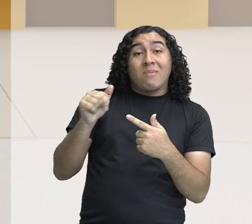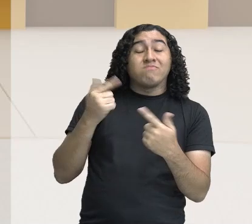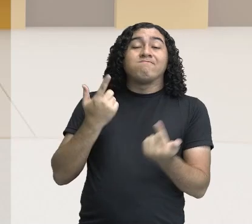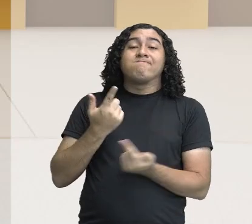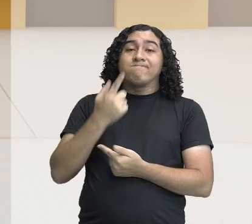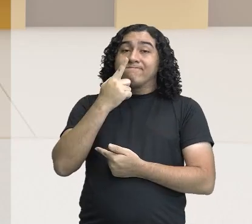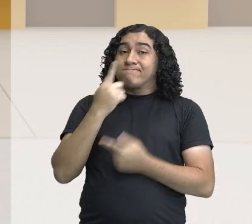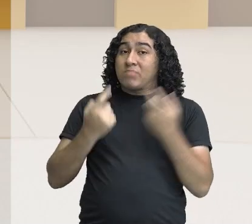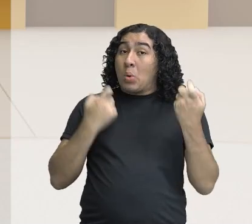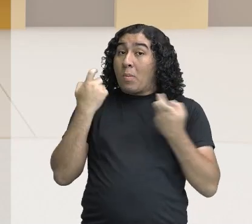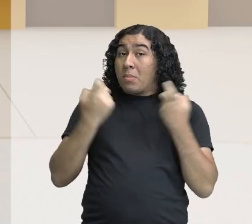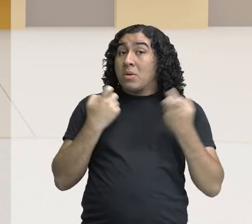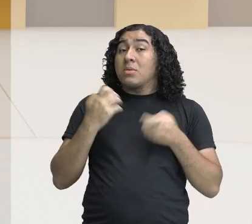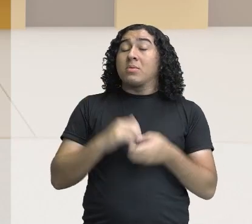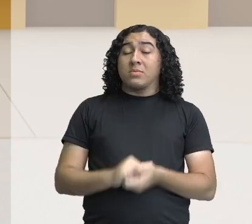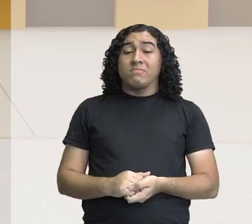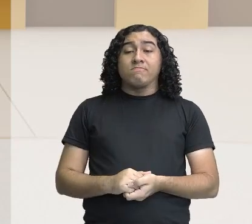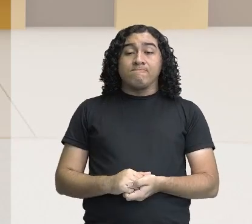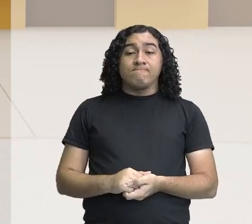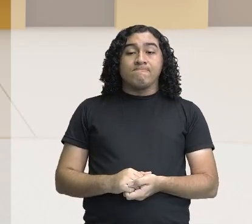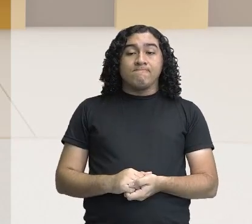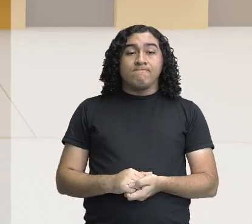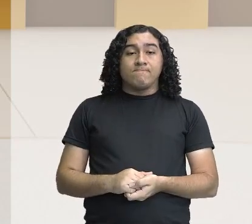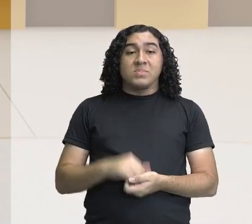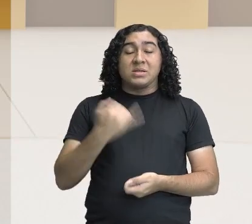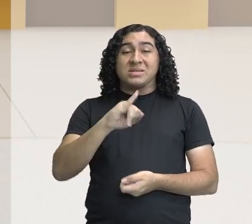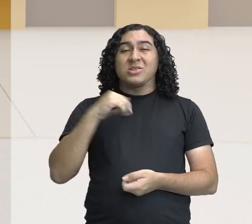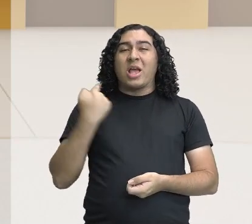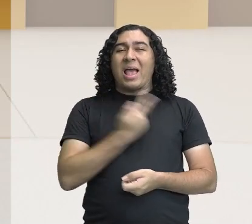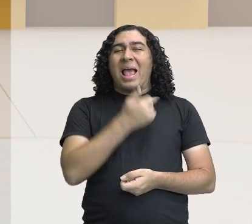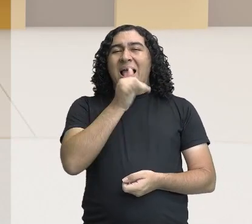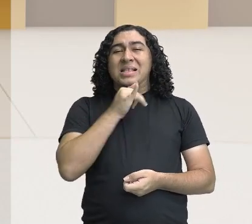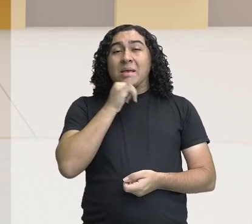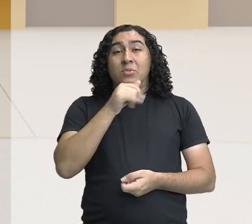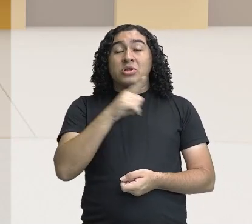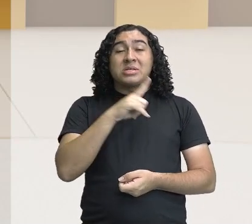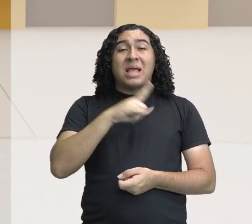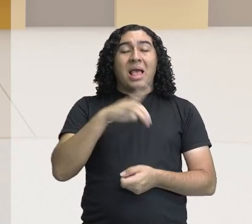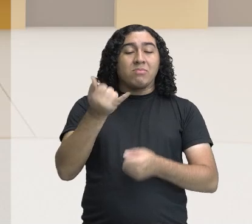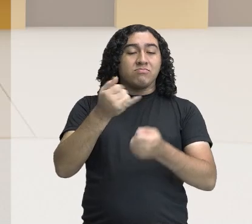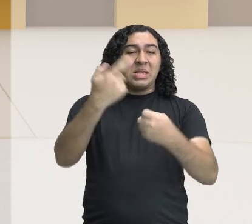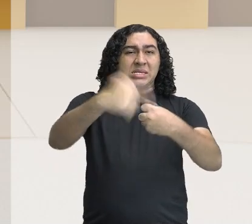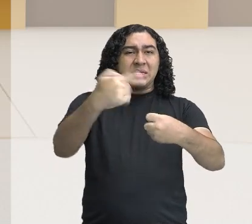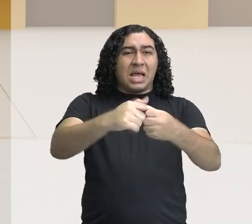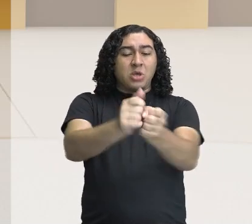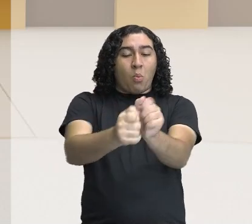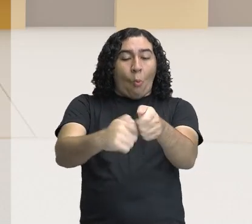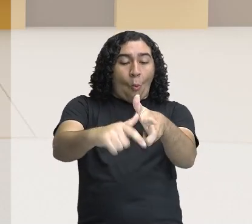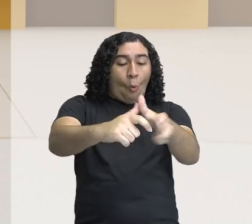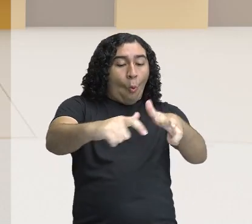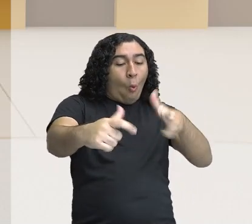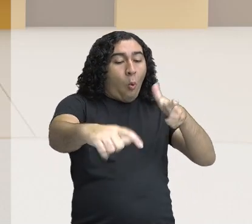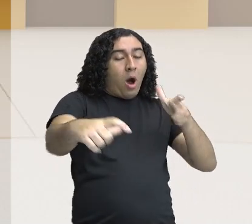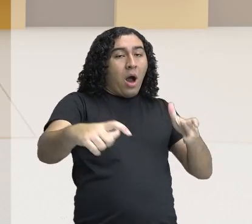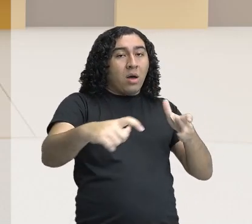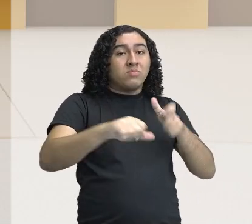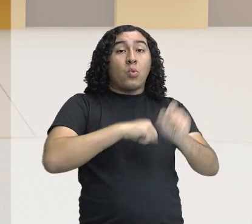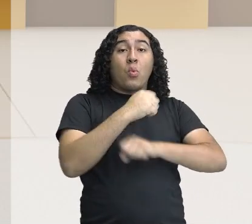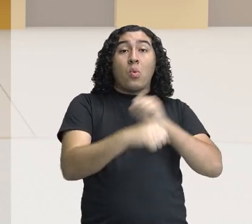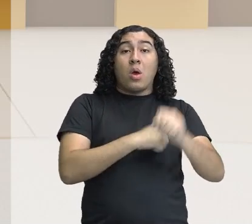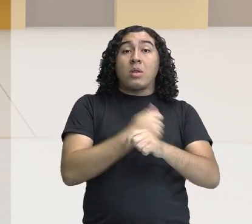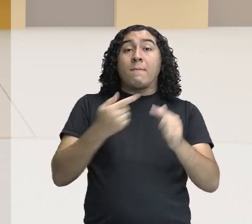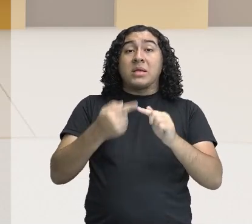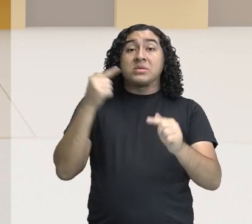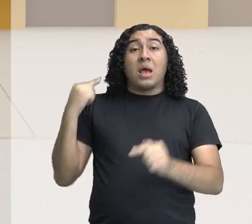né, professor? Vocês imaginam, né? Se nós desmatamos 7 rios de janeiro, agora, o ano passado foi mais